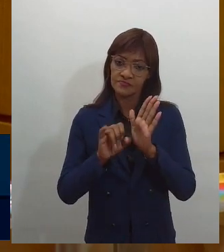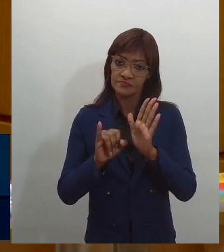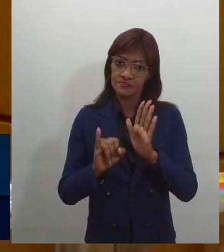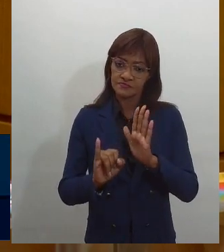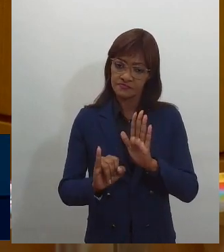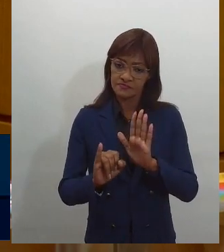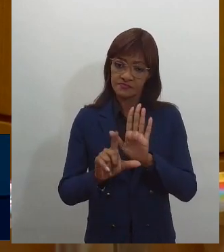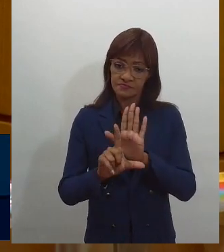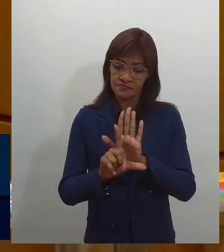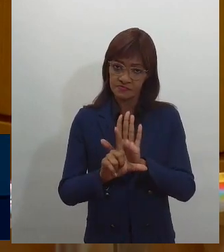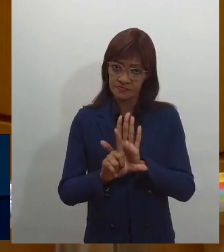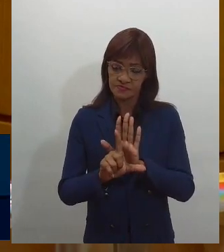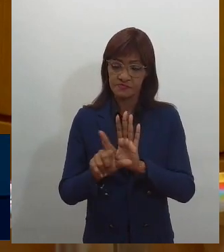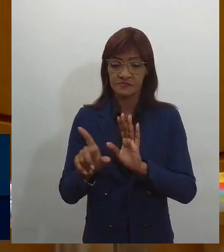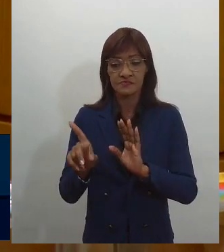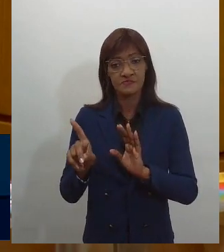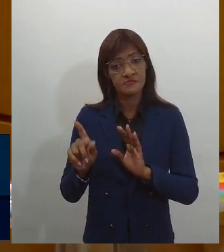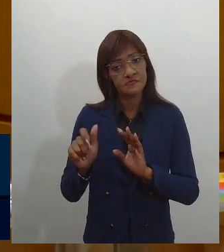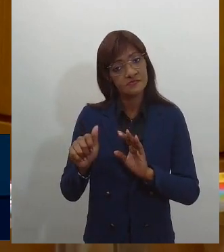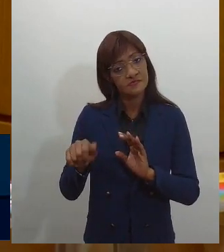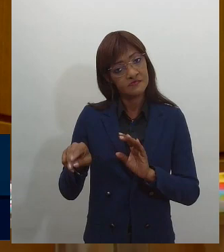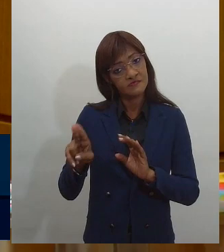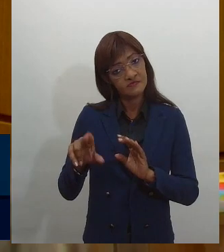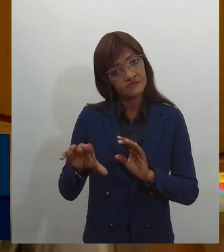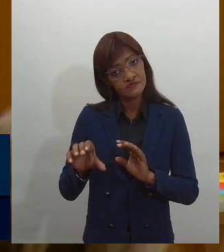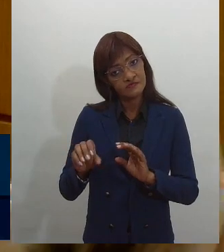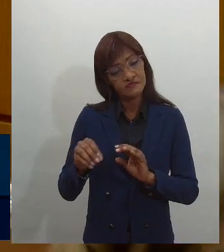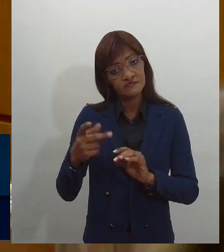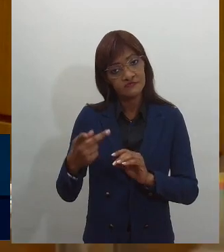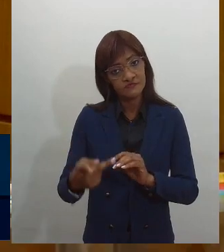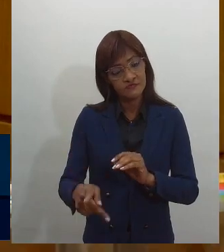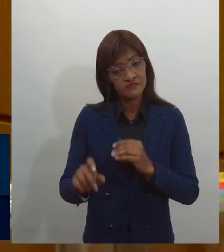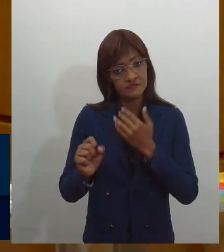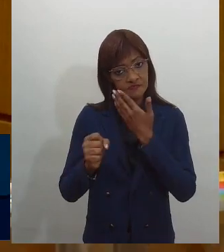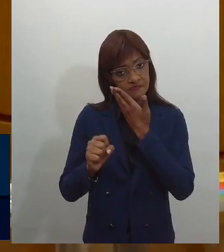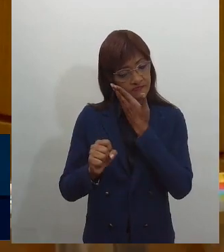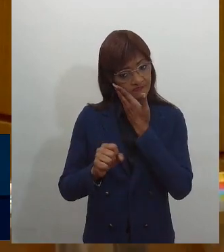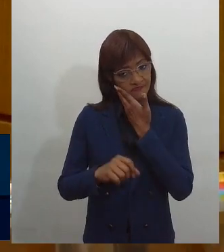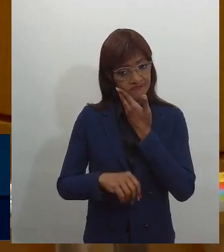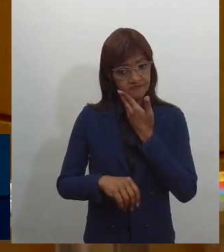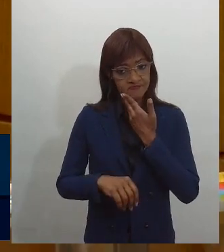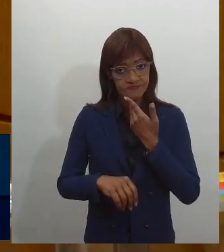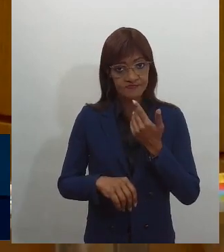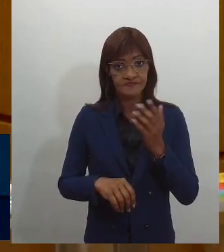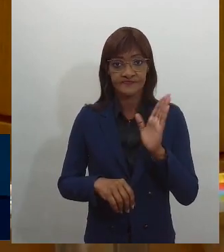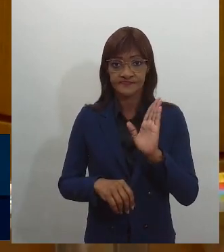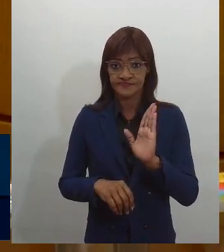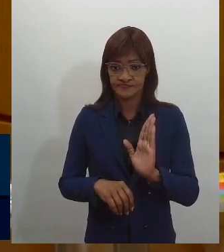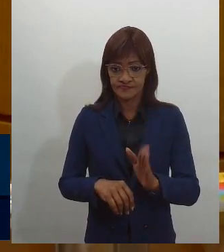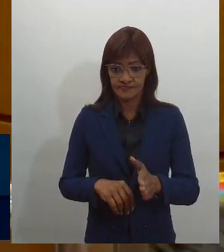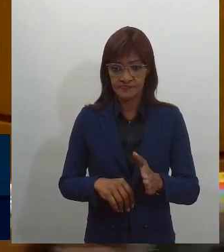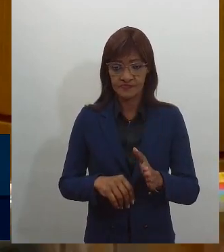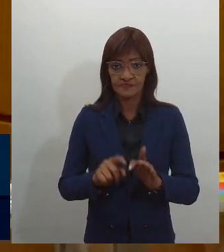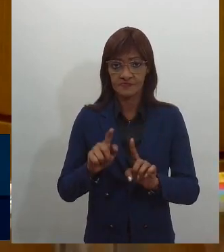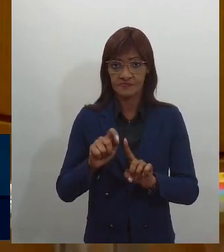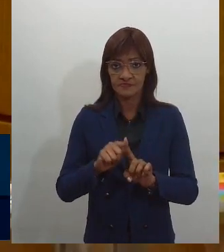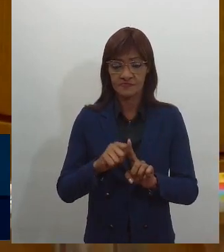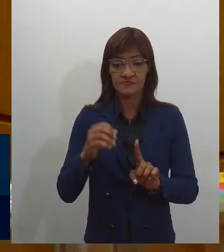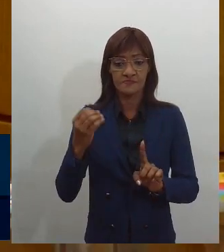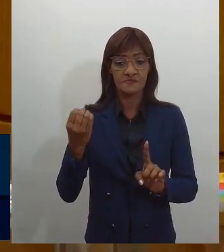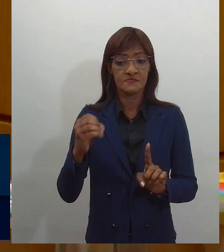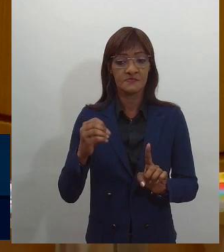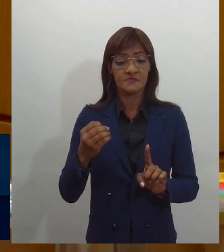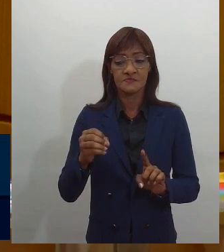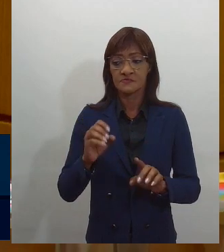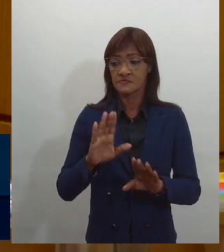Gustavo aqui no estado de Sergipe. Já estamos em meados de outubro e até o momento